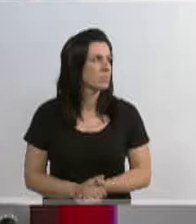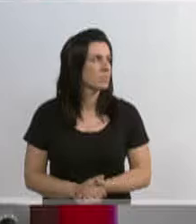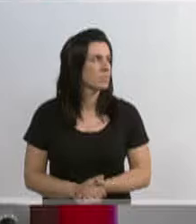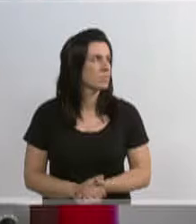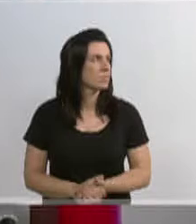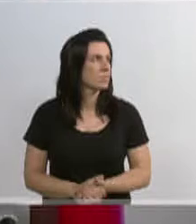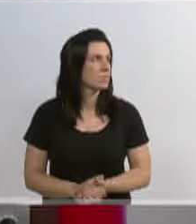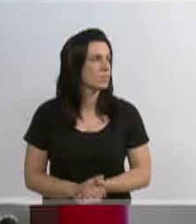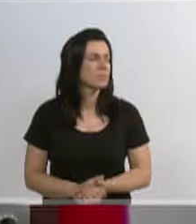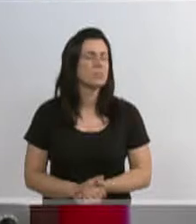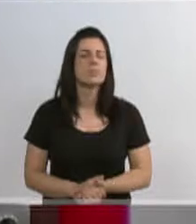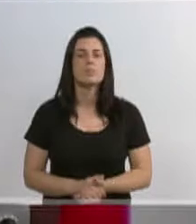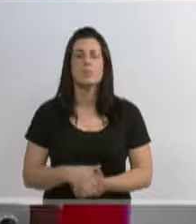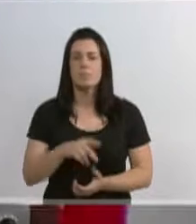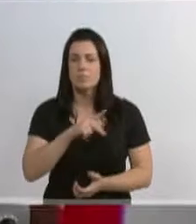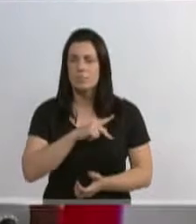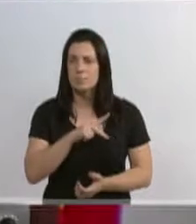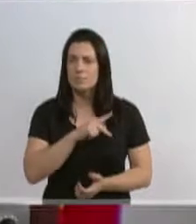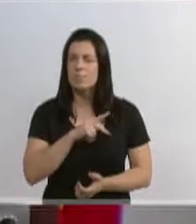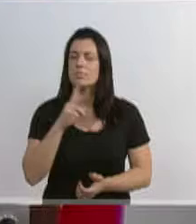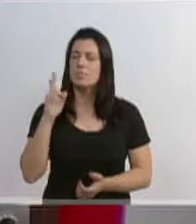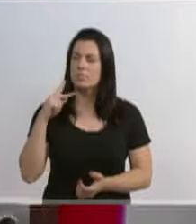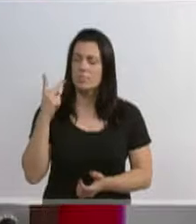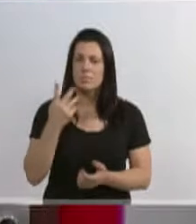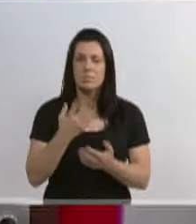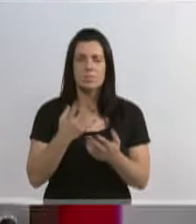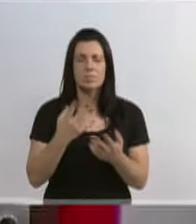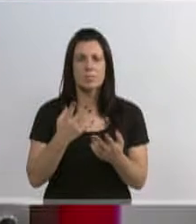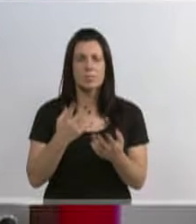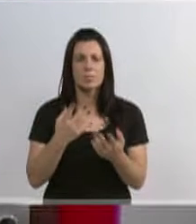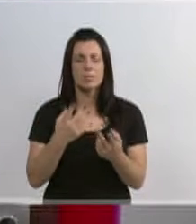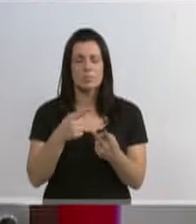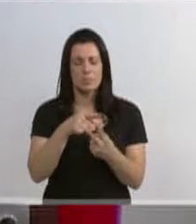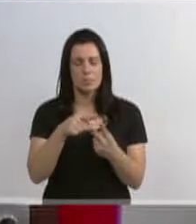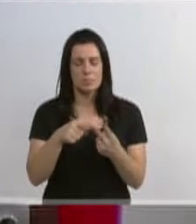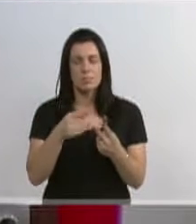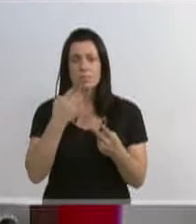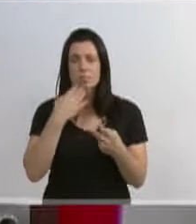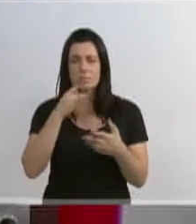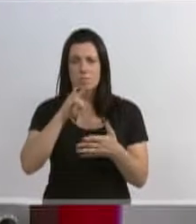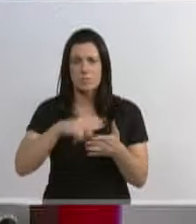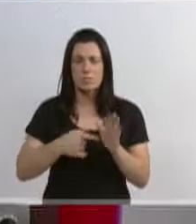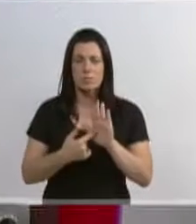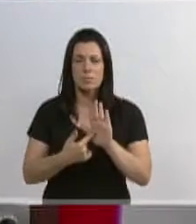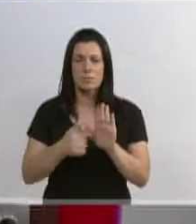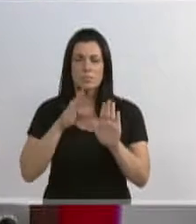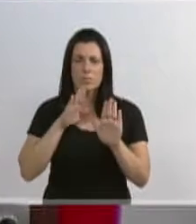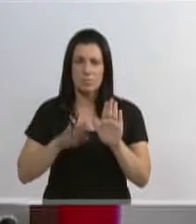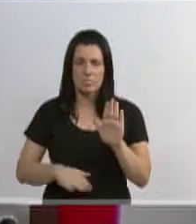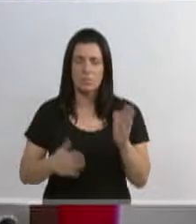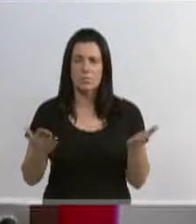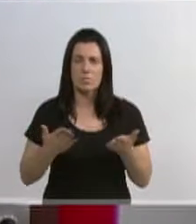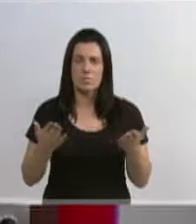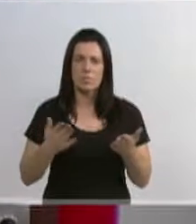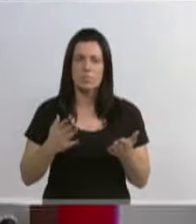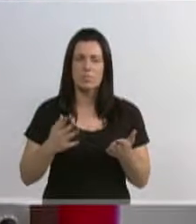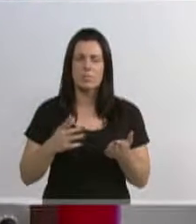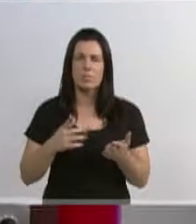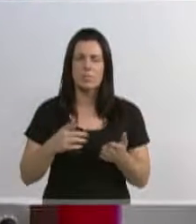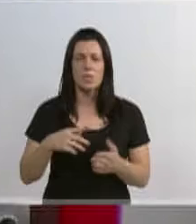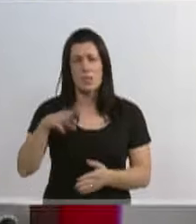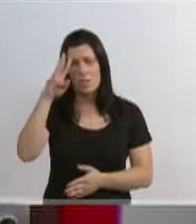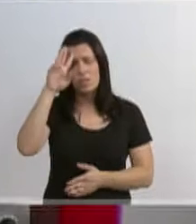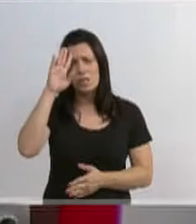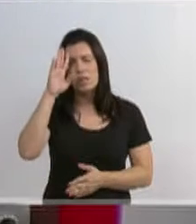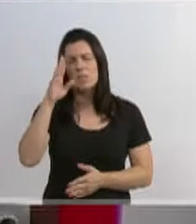Senhor presidente, demais vereadores, esses dois requerimentos que apresentei na tarde de hoje, um deles já estava na pauta de terça-feira,